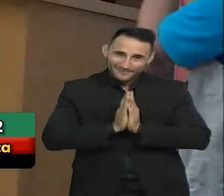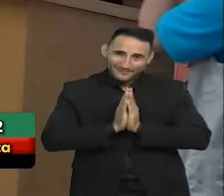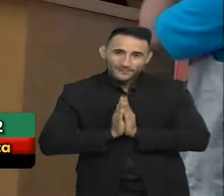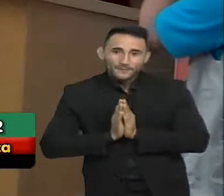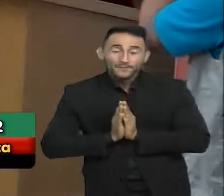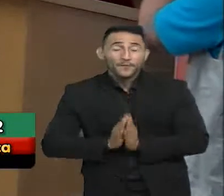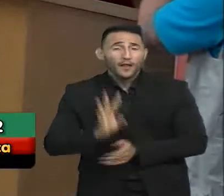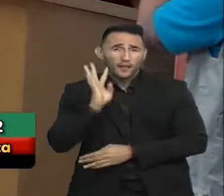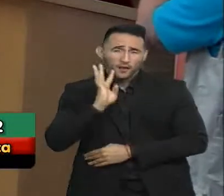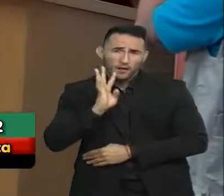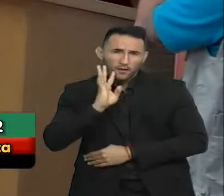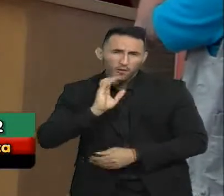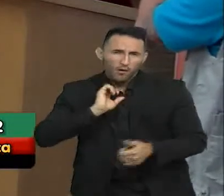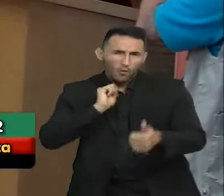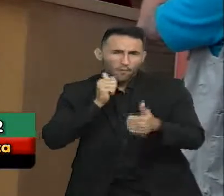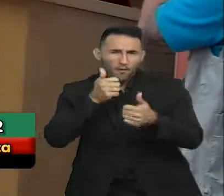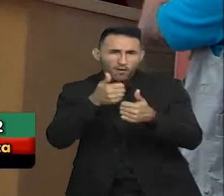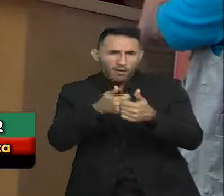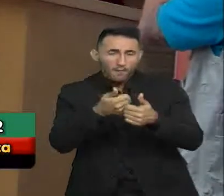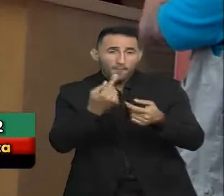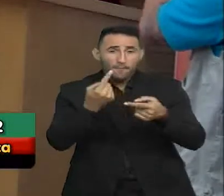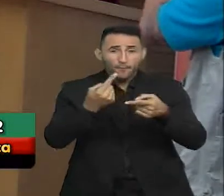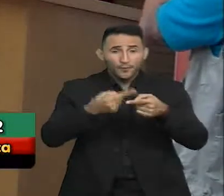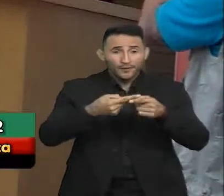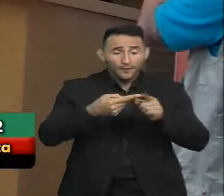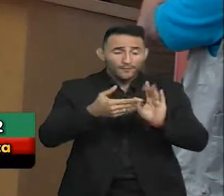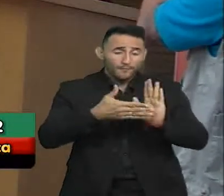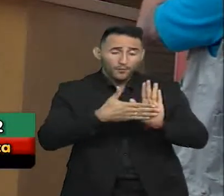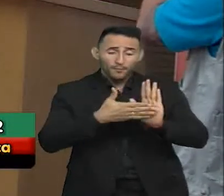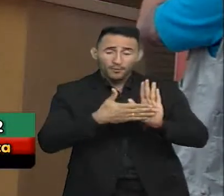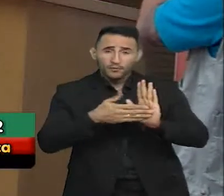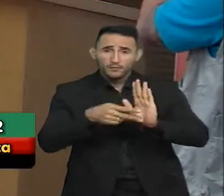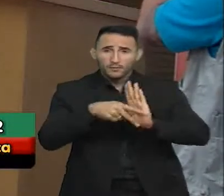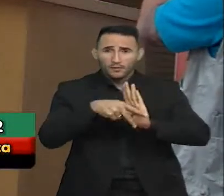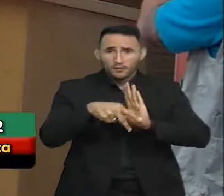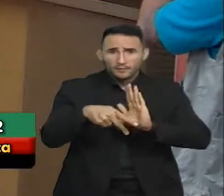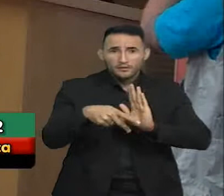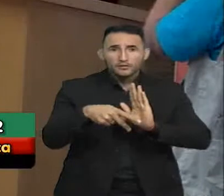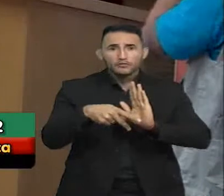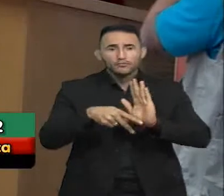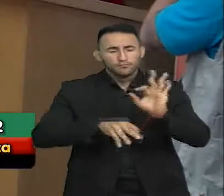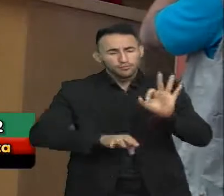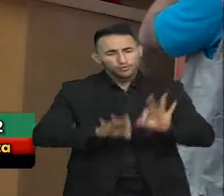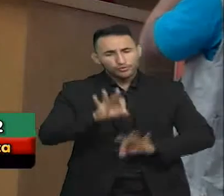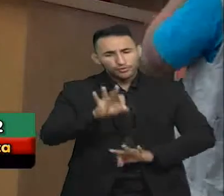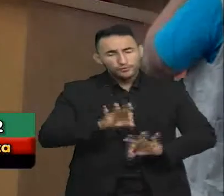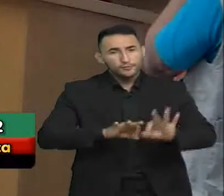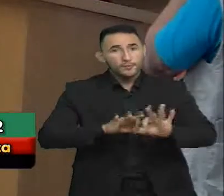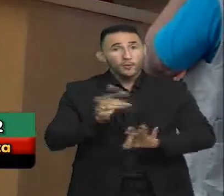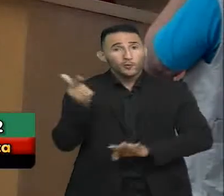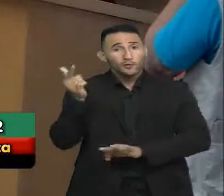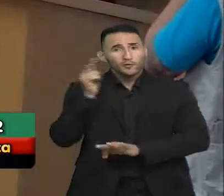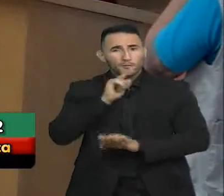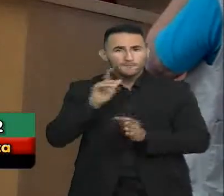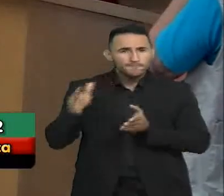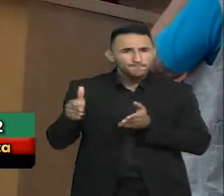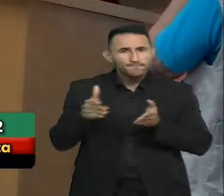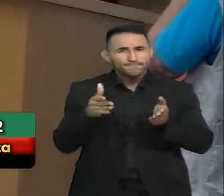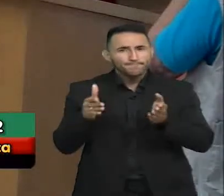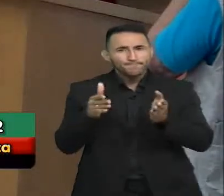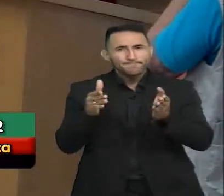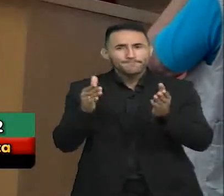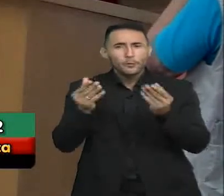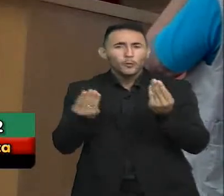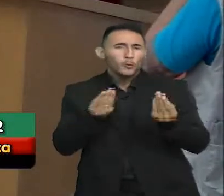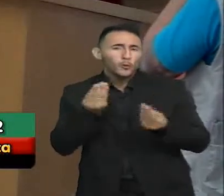Que é legal, acho que é acompanhar, porque é uma proposta de diálogo para que a gente saia daqui com um caminho, né, de pensar dentro